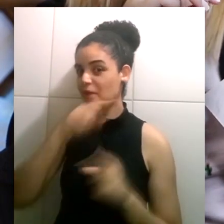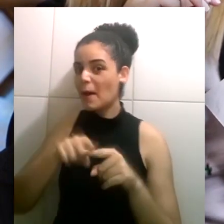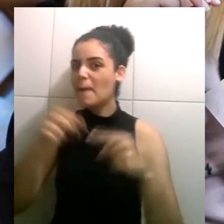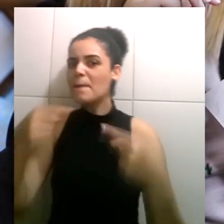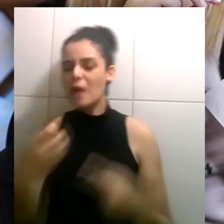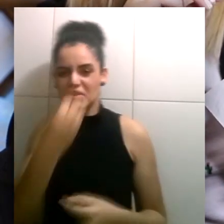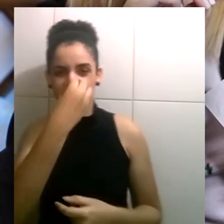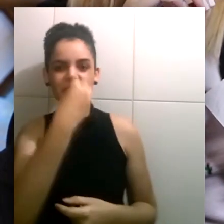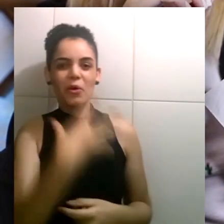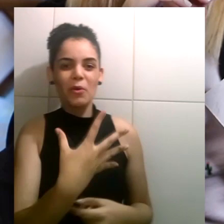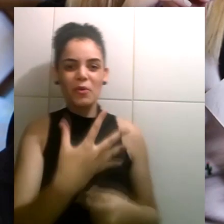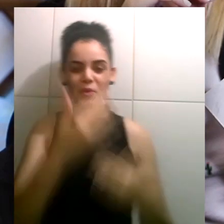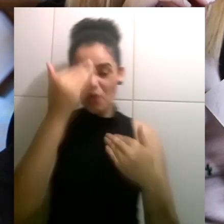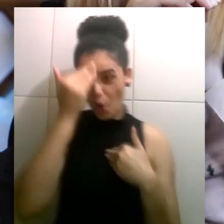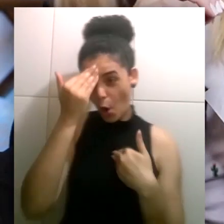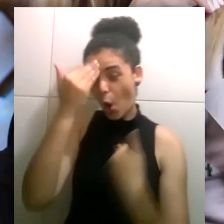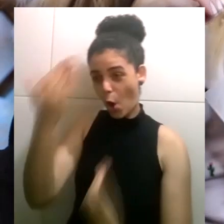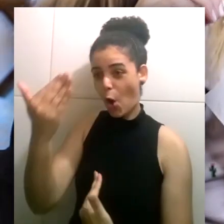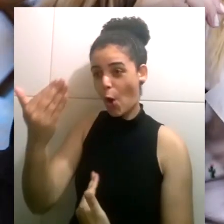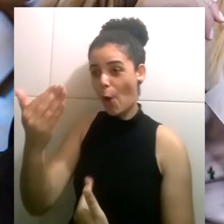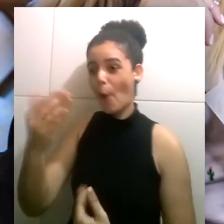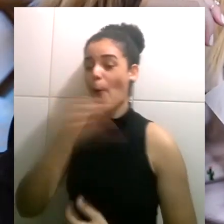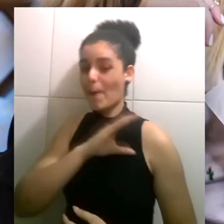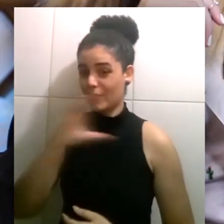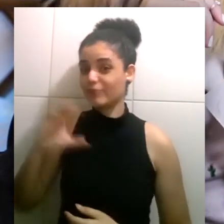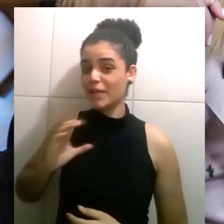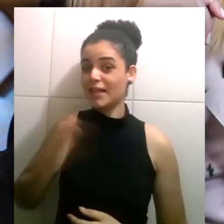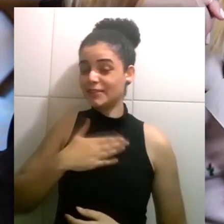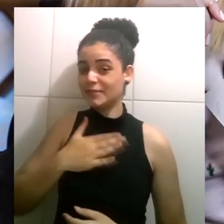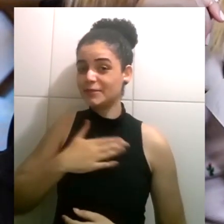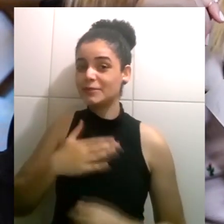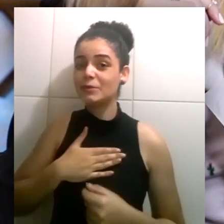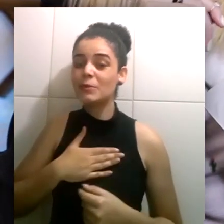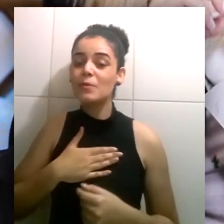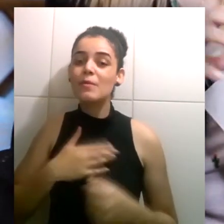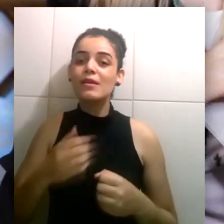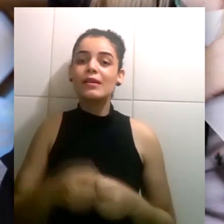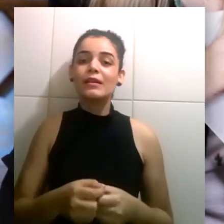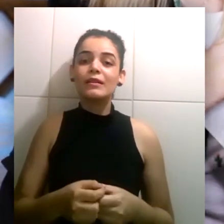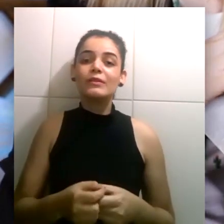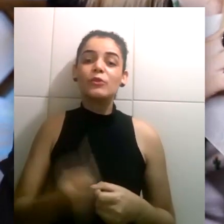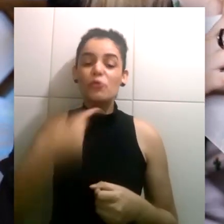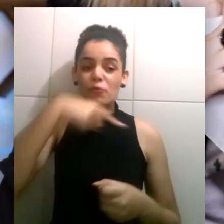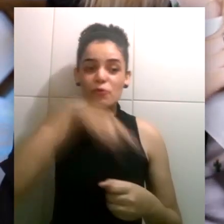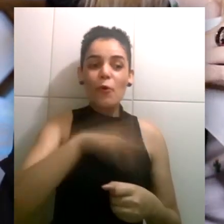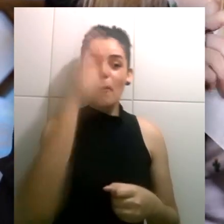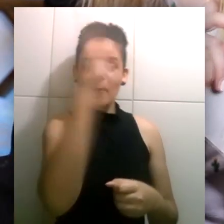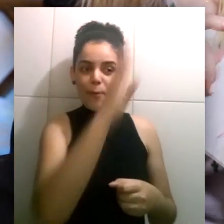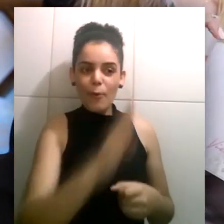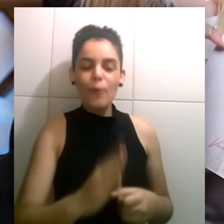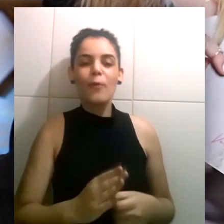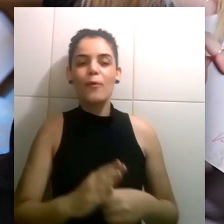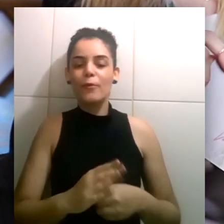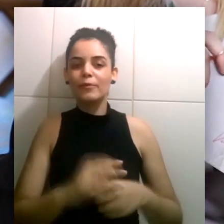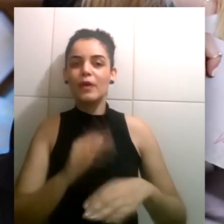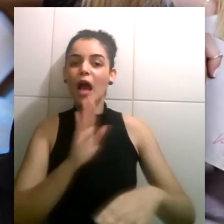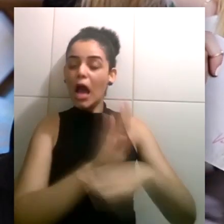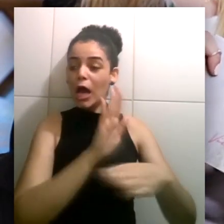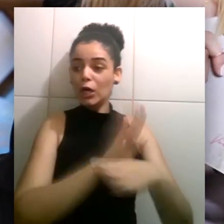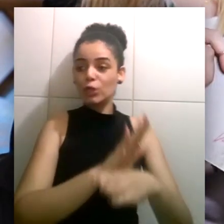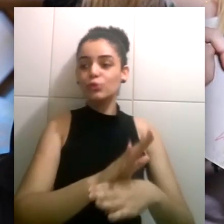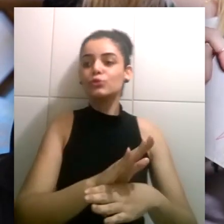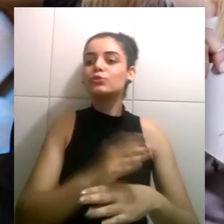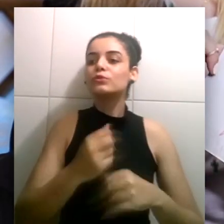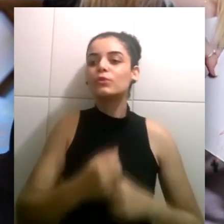Mas foi maravilhoso. Na verdade, um grande obrigado pra minha cunhada, que 2 vezes veio do Brasil. Uau! E passou a semana na minha casa. E